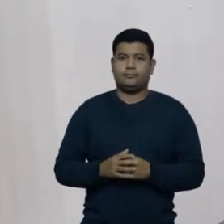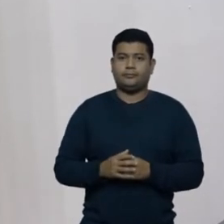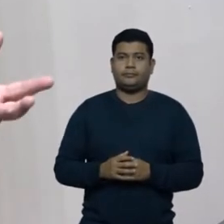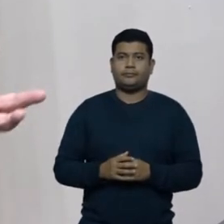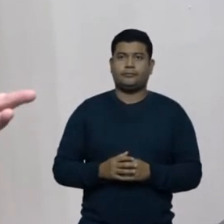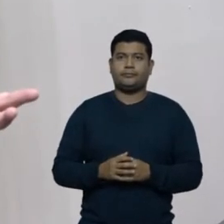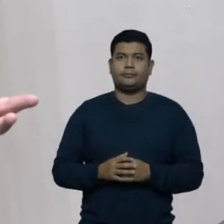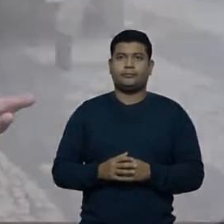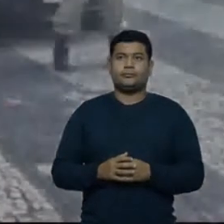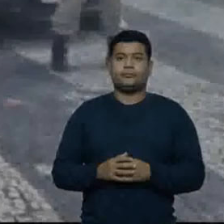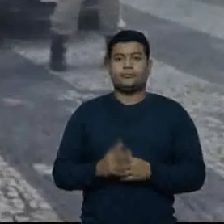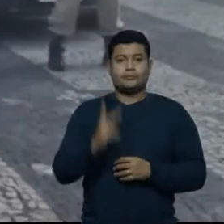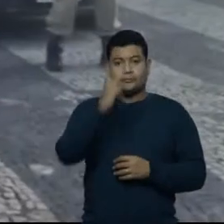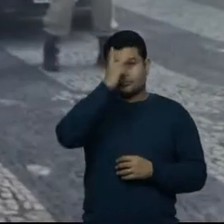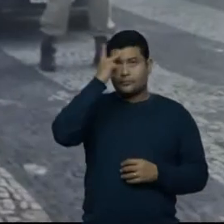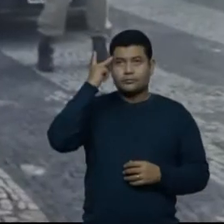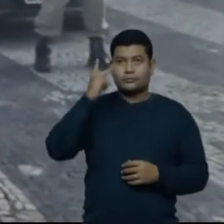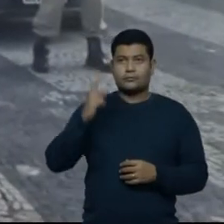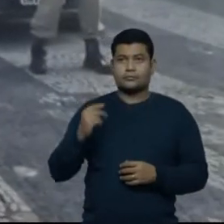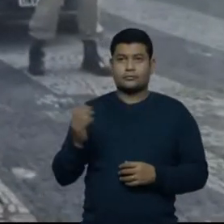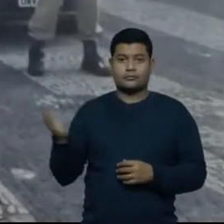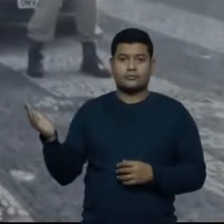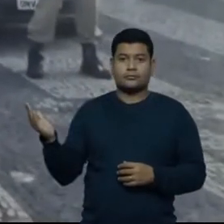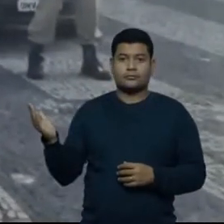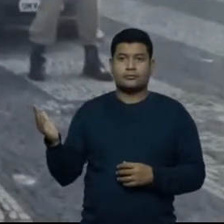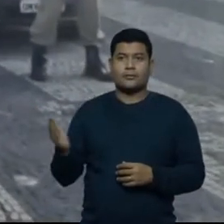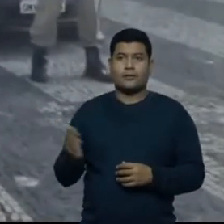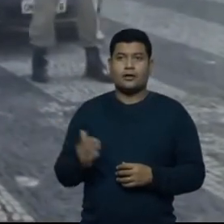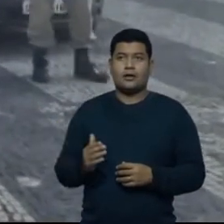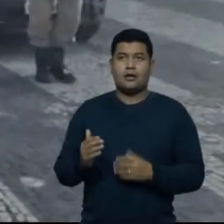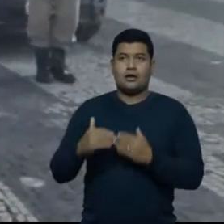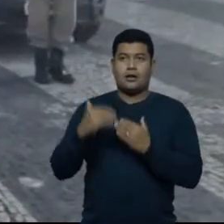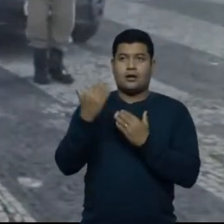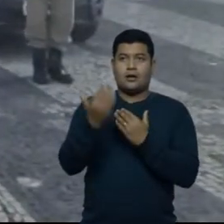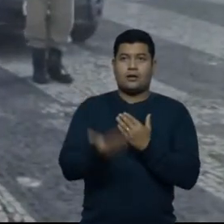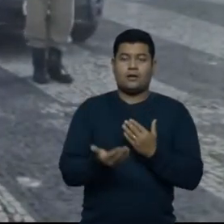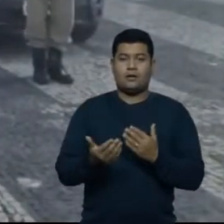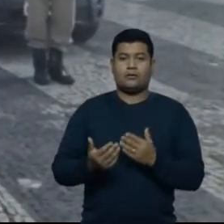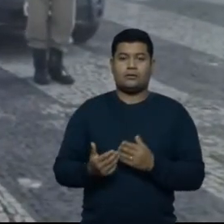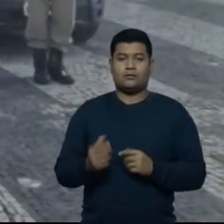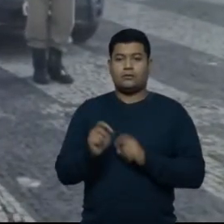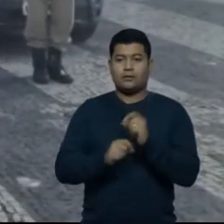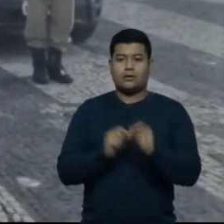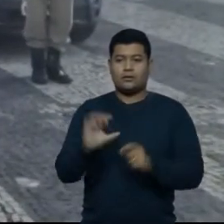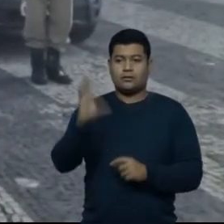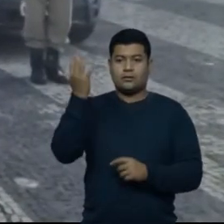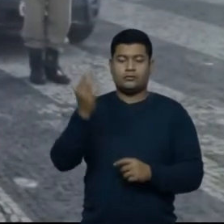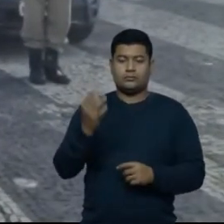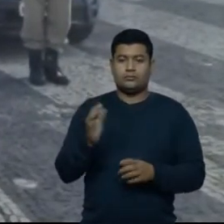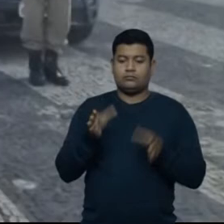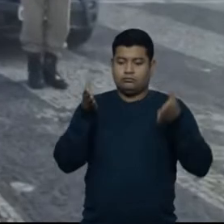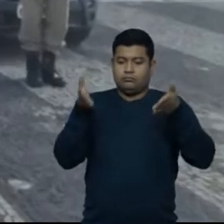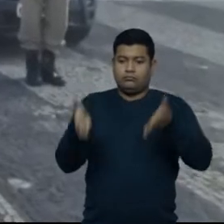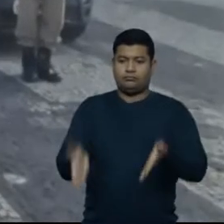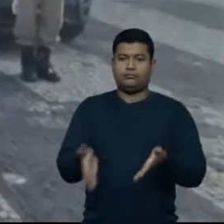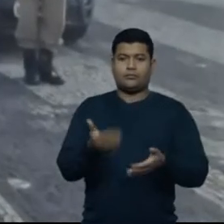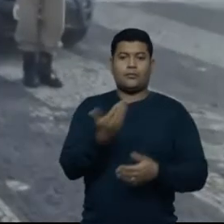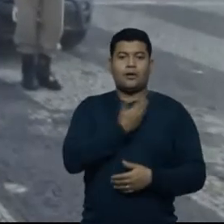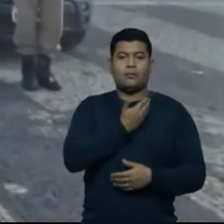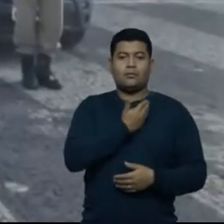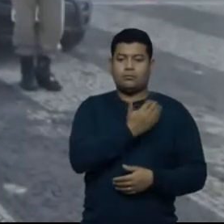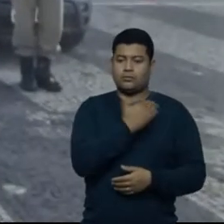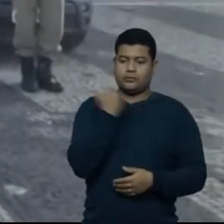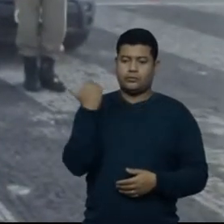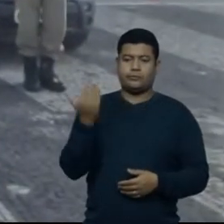Aí, policiais, na frente da igreja, no velório de um colega. Como que vocês acham que